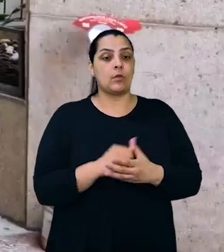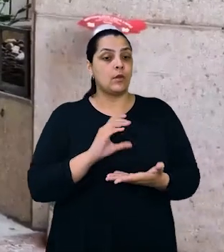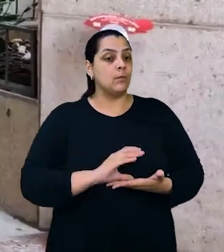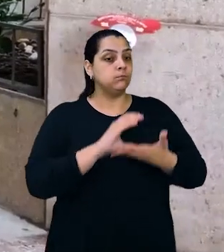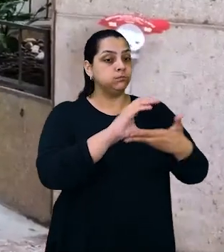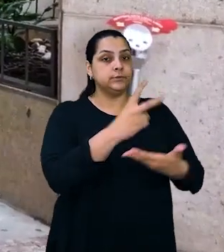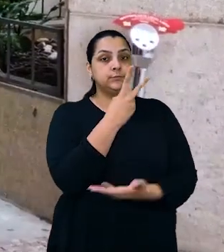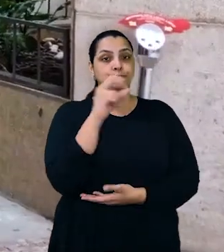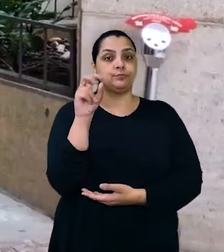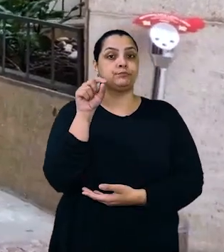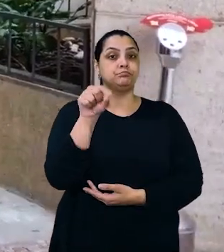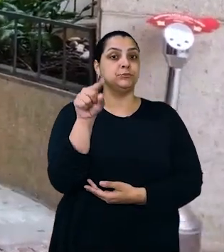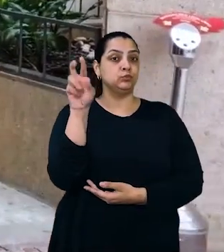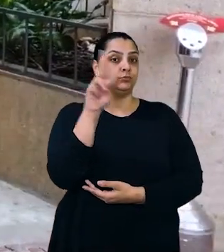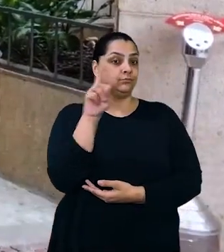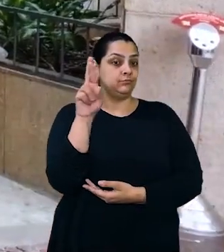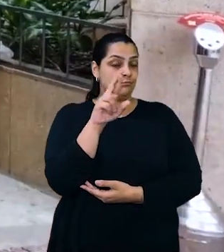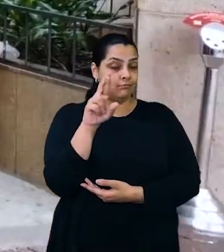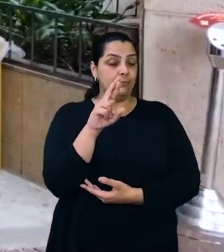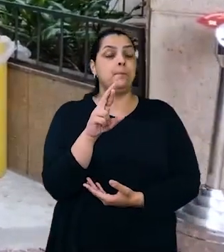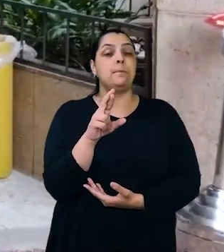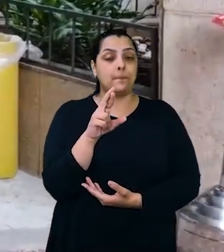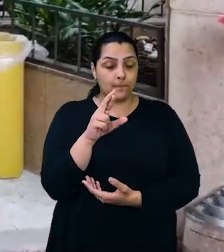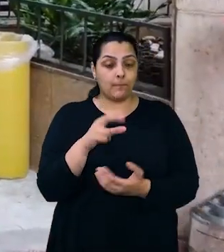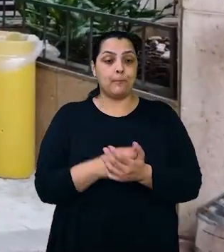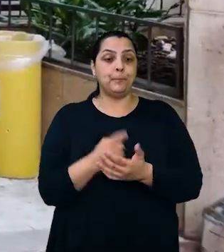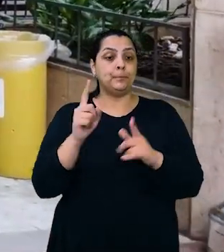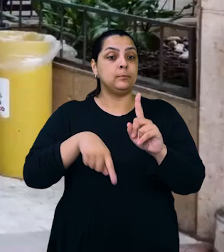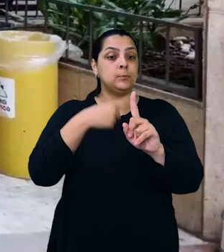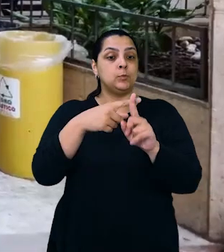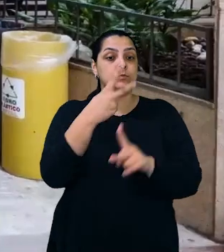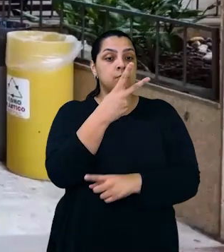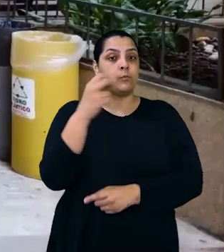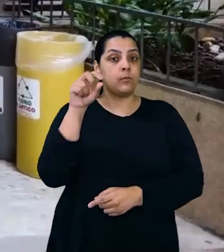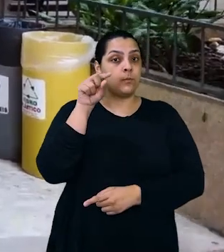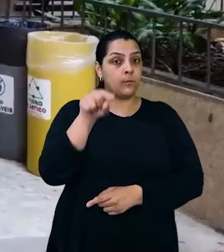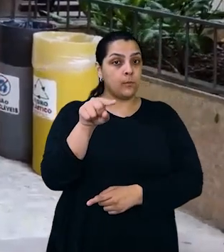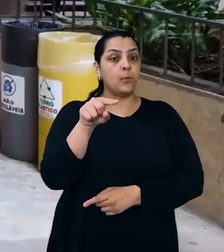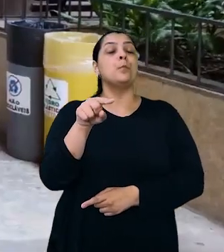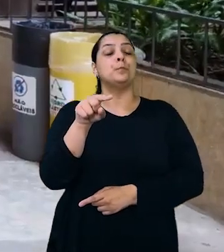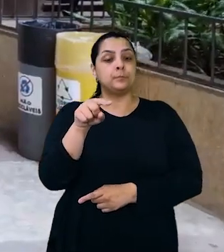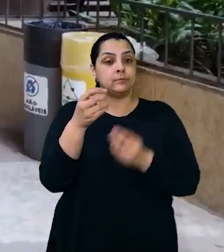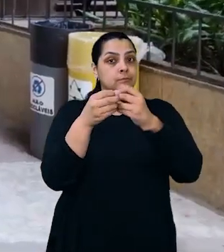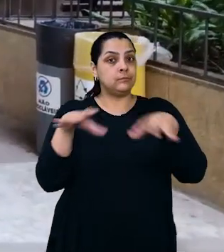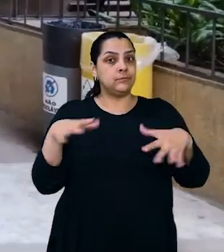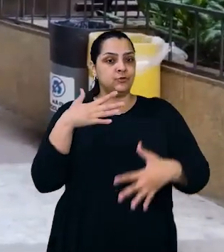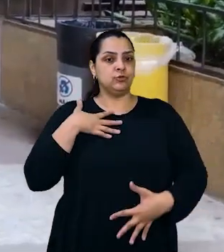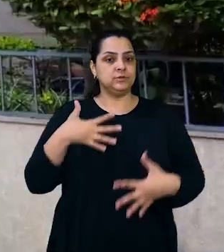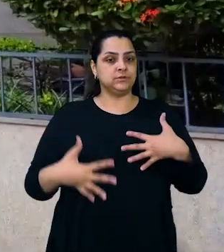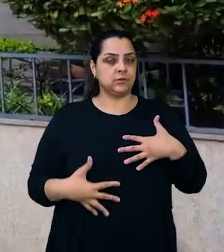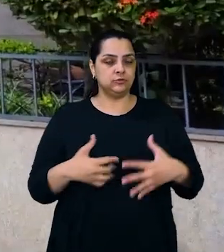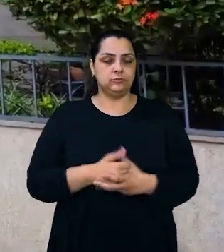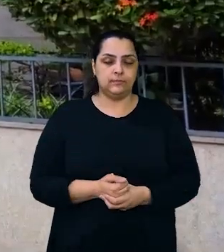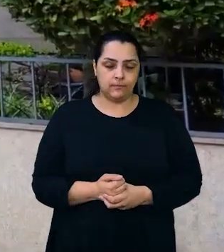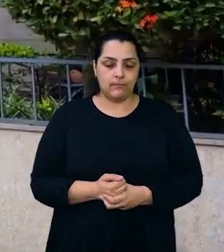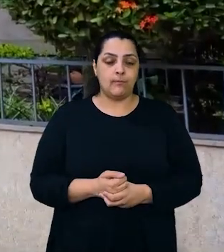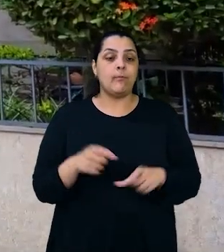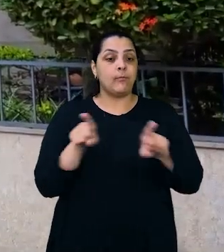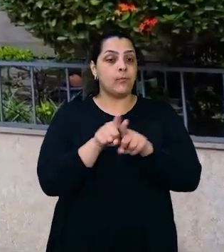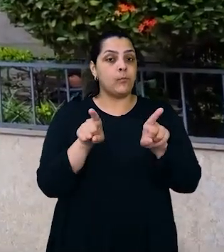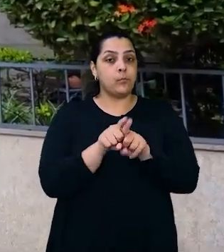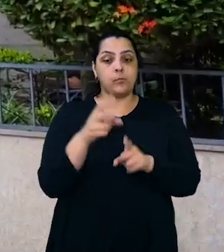indenização de R$ 200 mil por danos morais e mais R$ 200 mil por danos estéticos, além de R$ 30